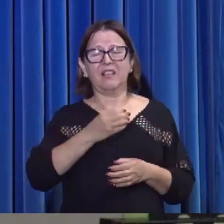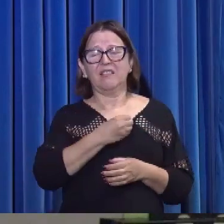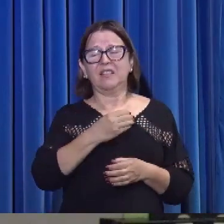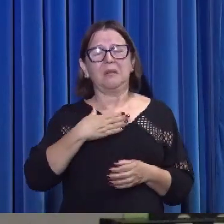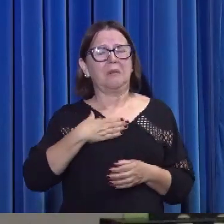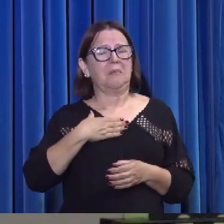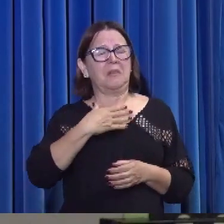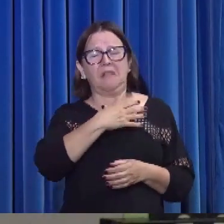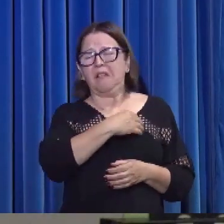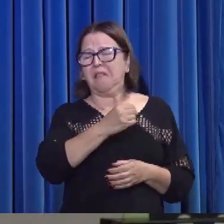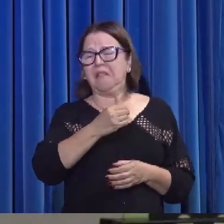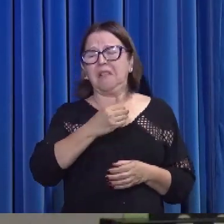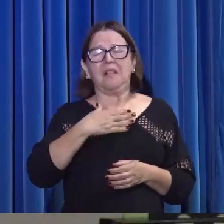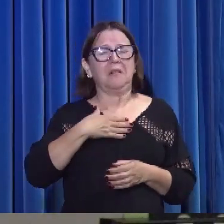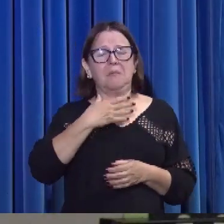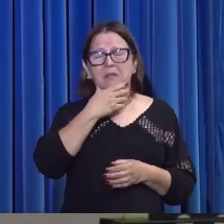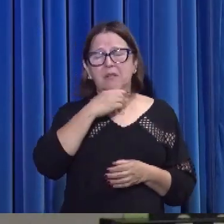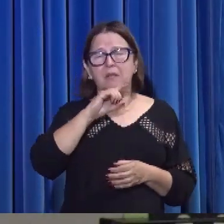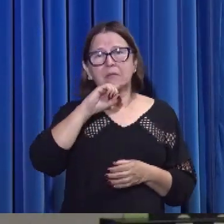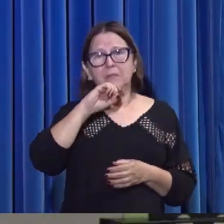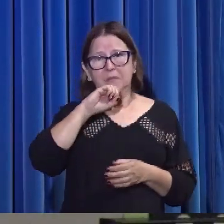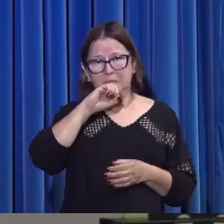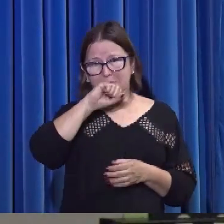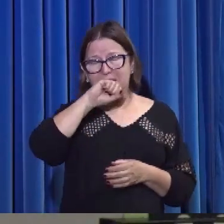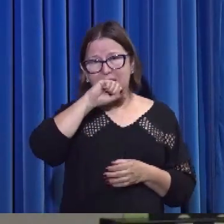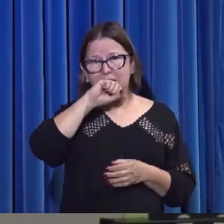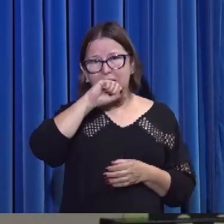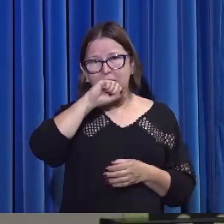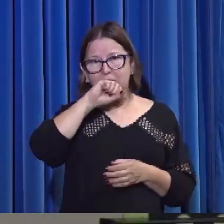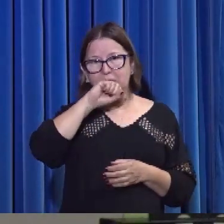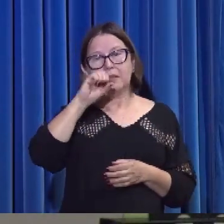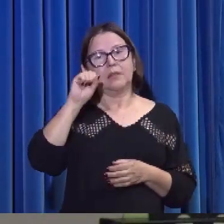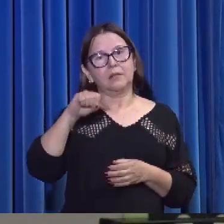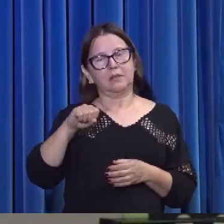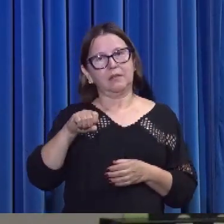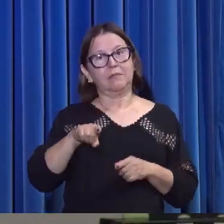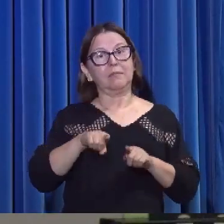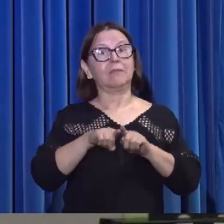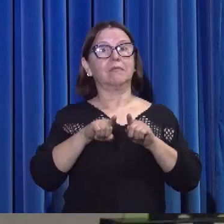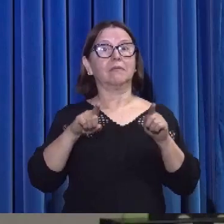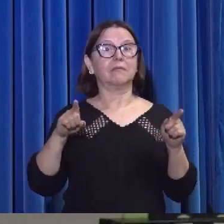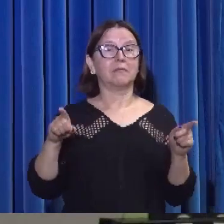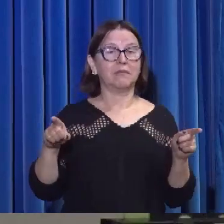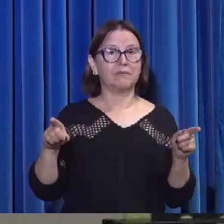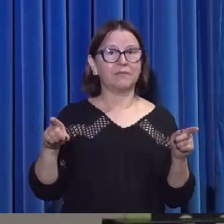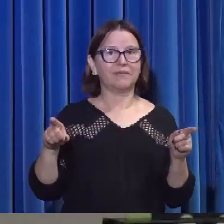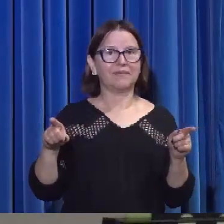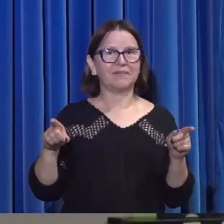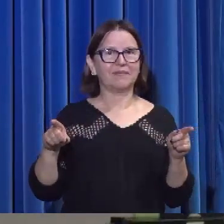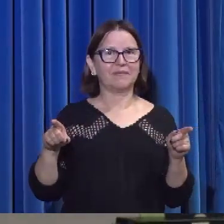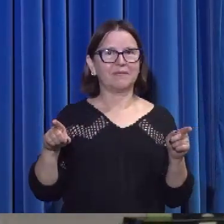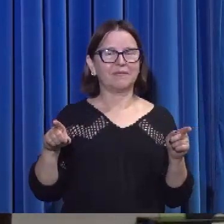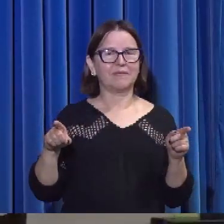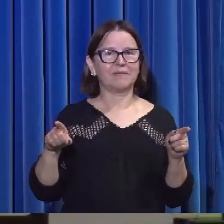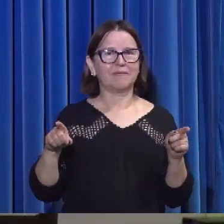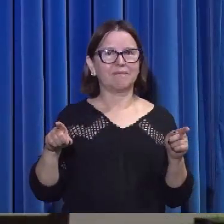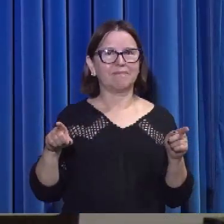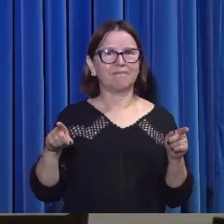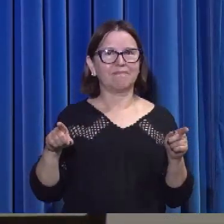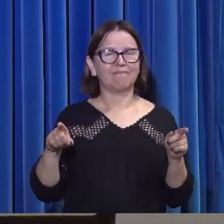pai. Sim, Ele permitiu. Porém, visando um bem maior lá na